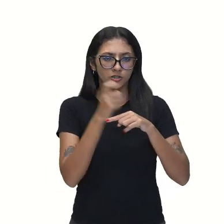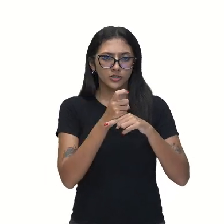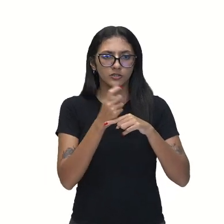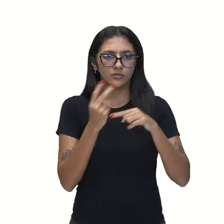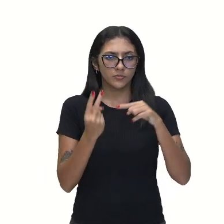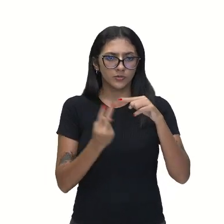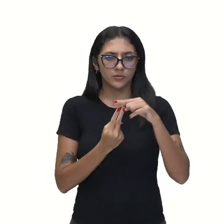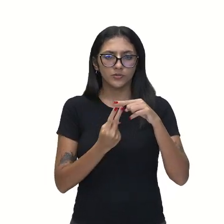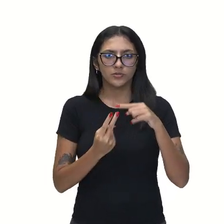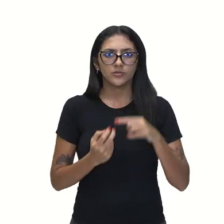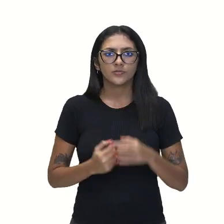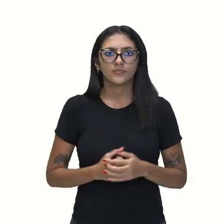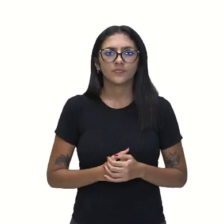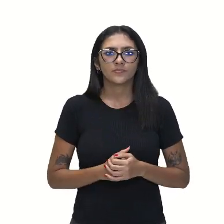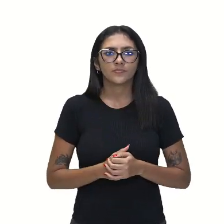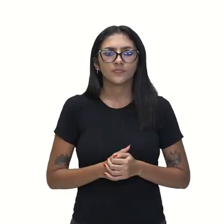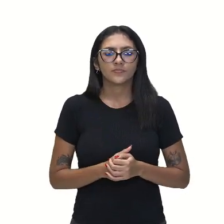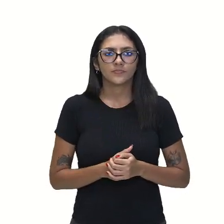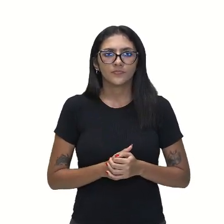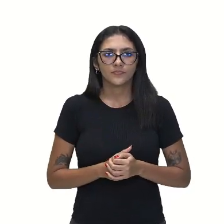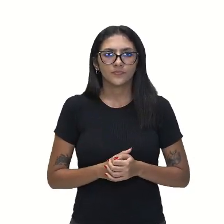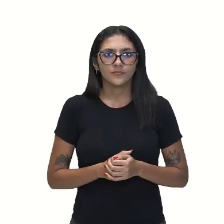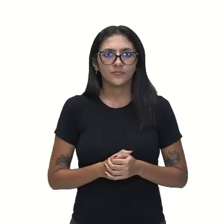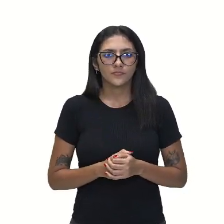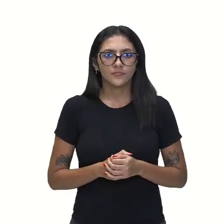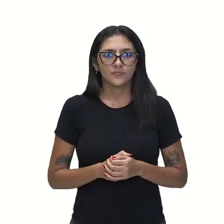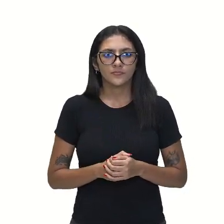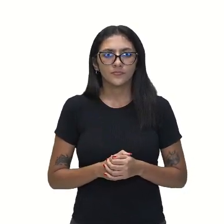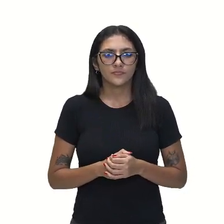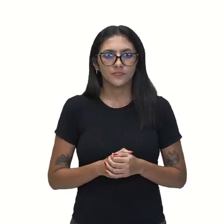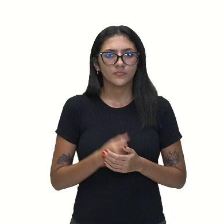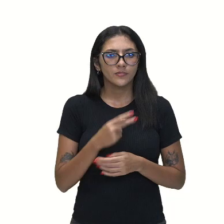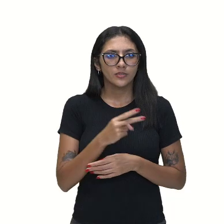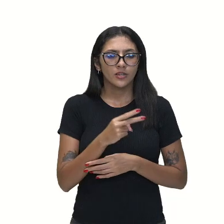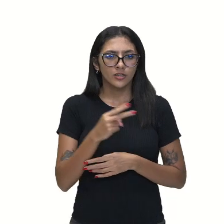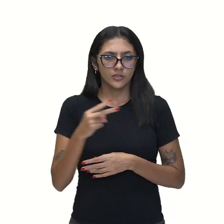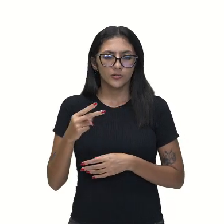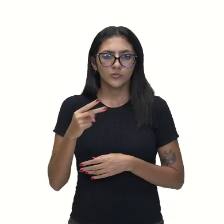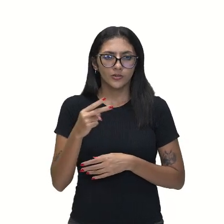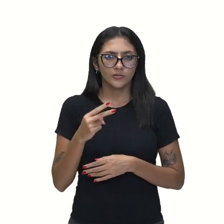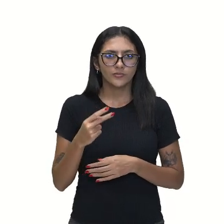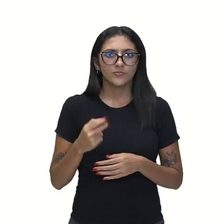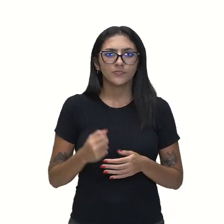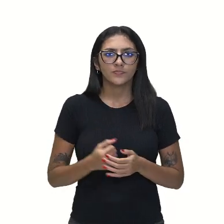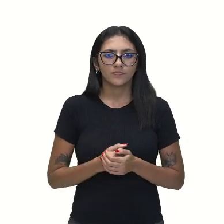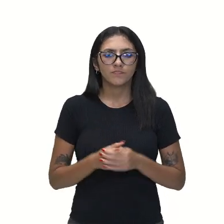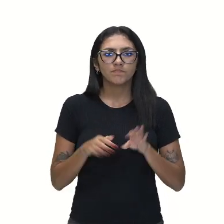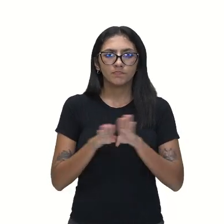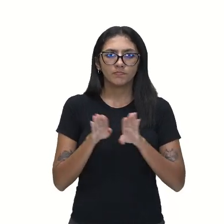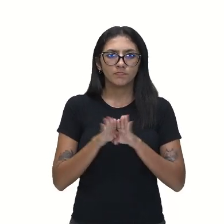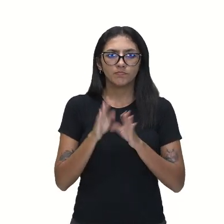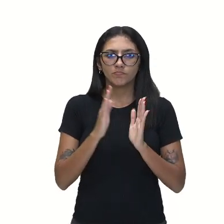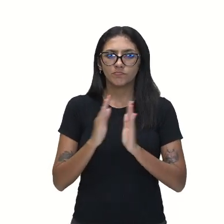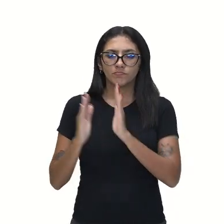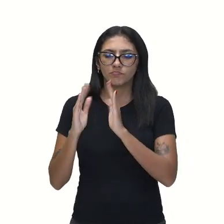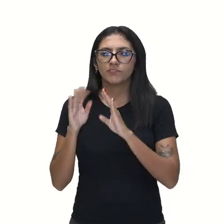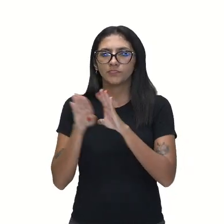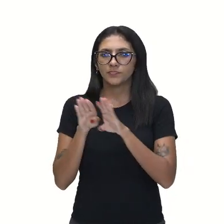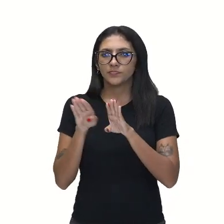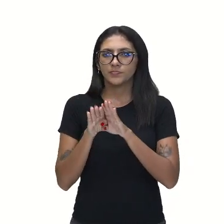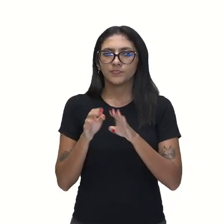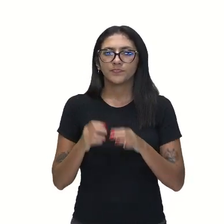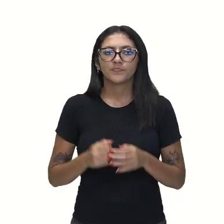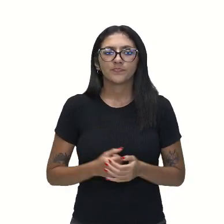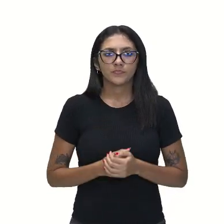3x sobre 2 mesmo, tá certo? Tá? Igual, vou fazer a mesma coisa aqui.